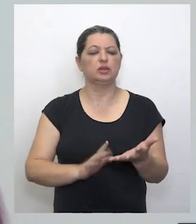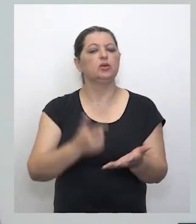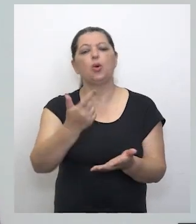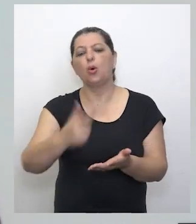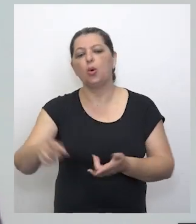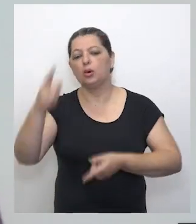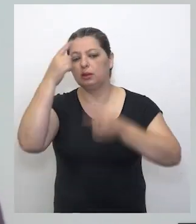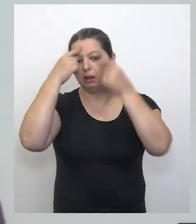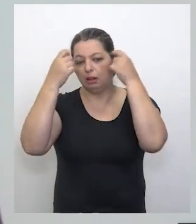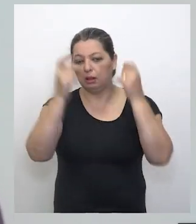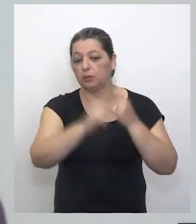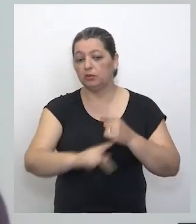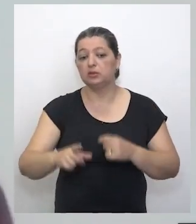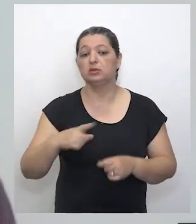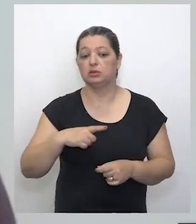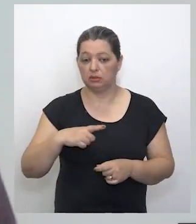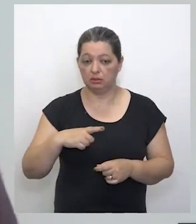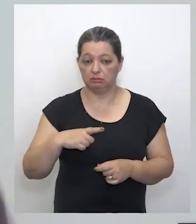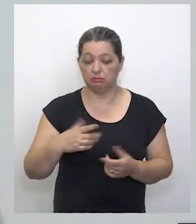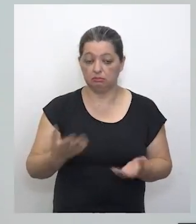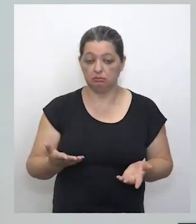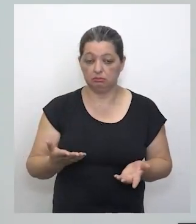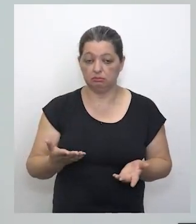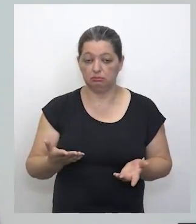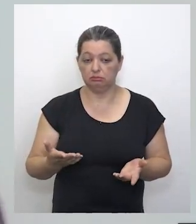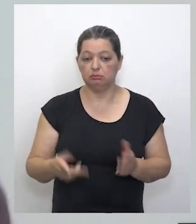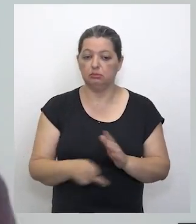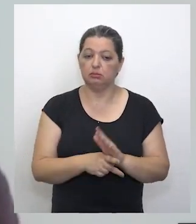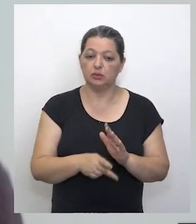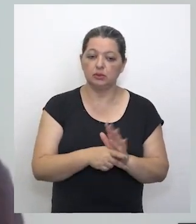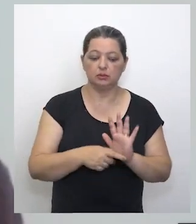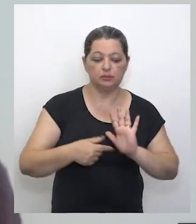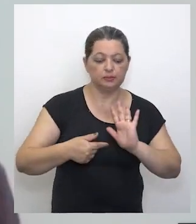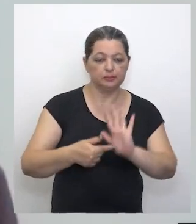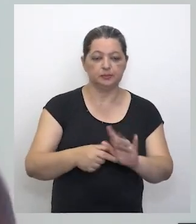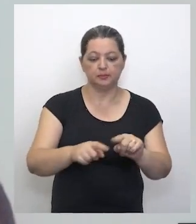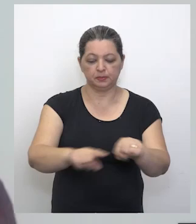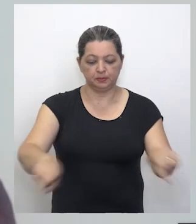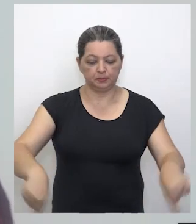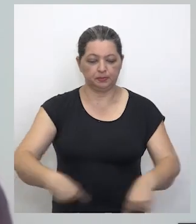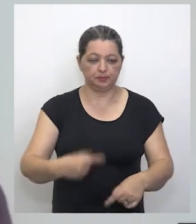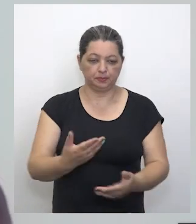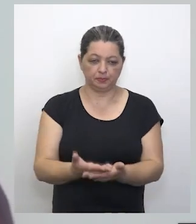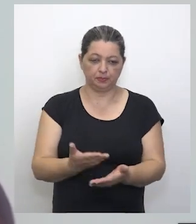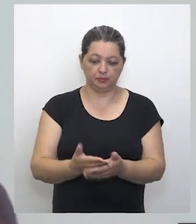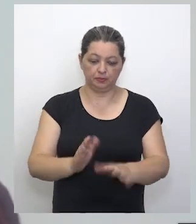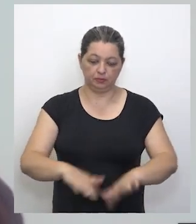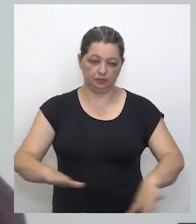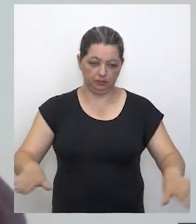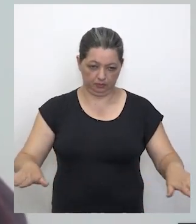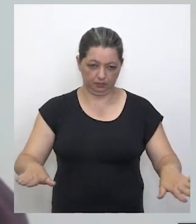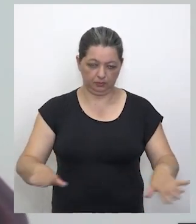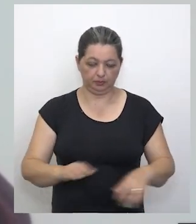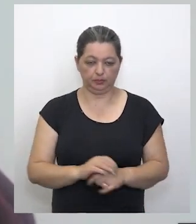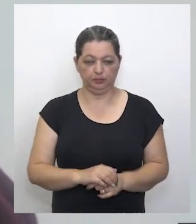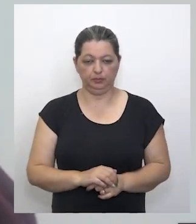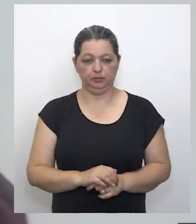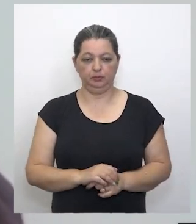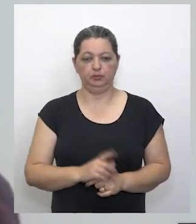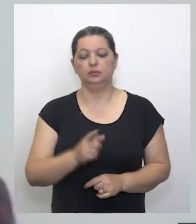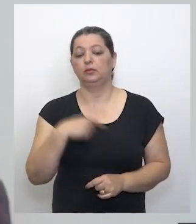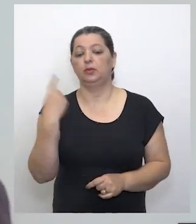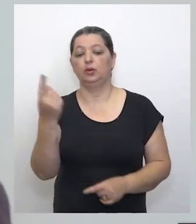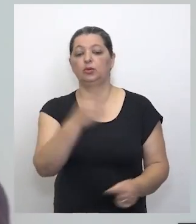professores podem ter, né, para trazer, para abordar em sala de aula com as crianças? Então, o nosso intuito